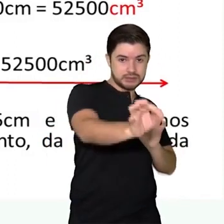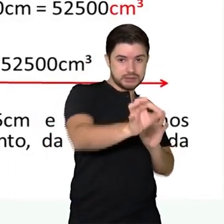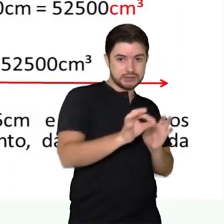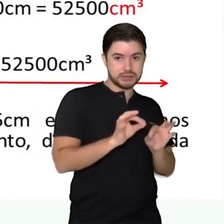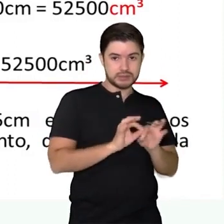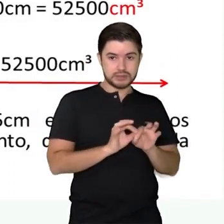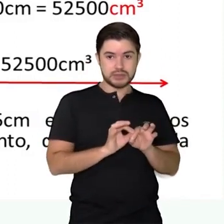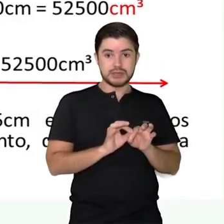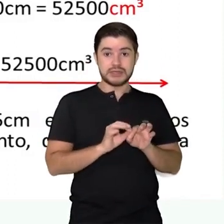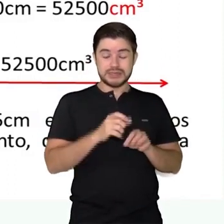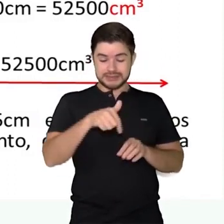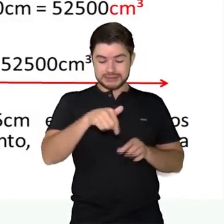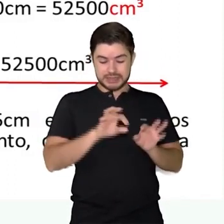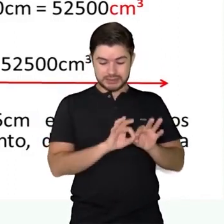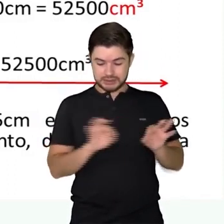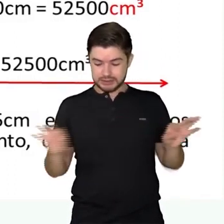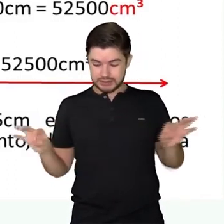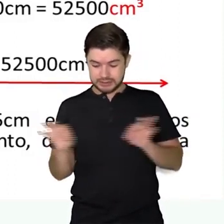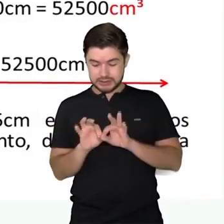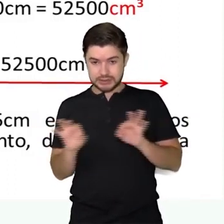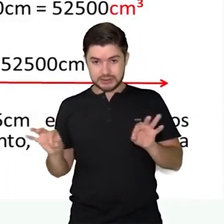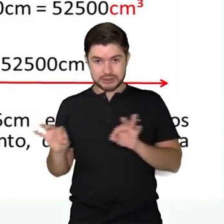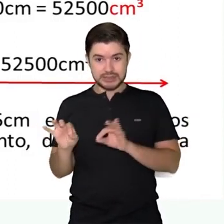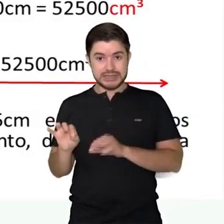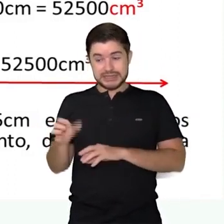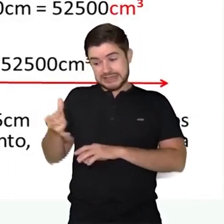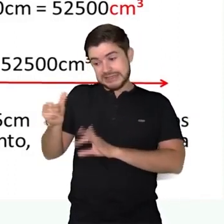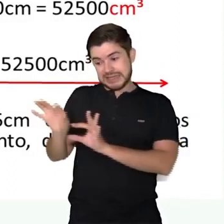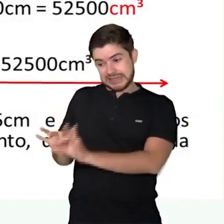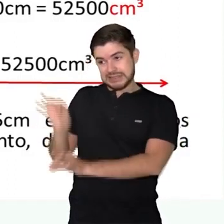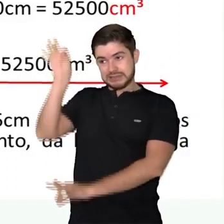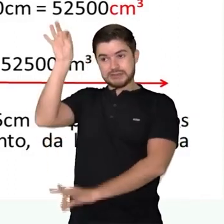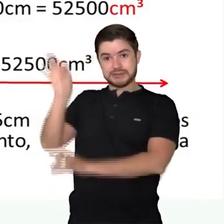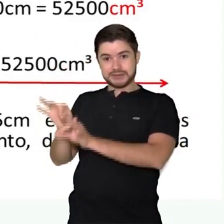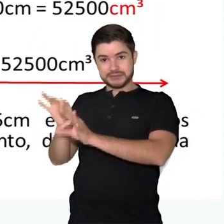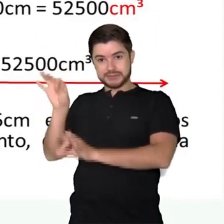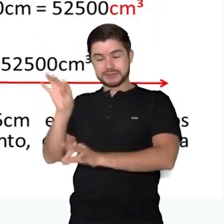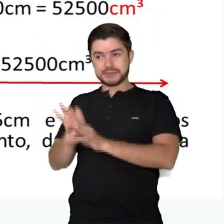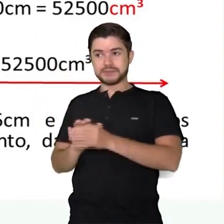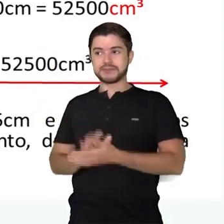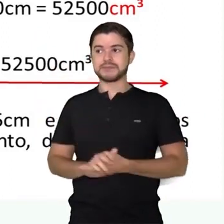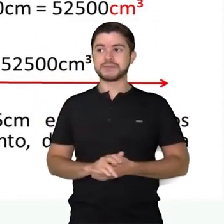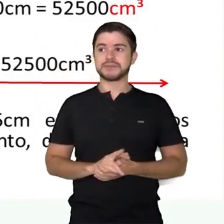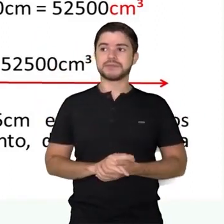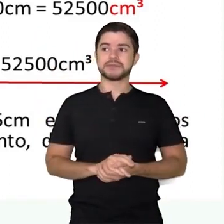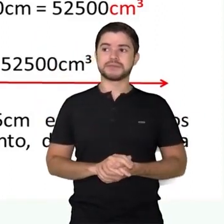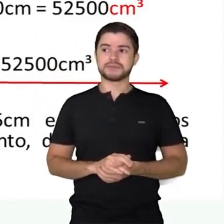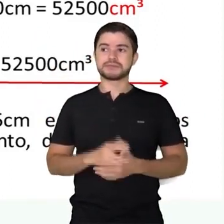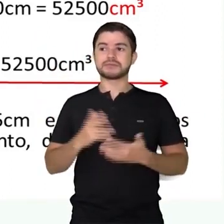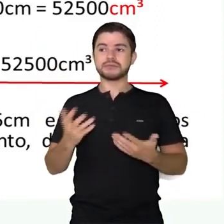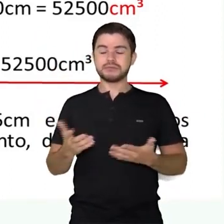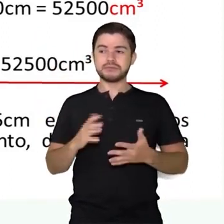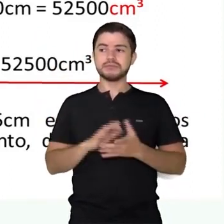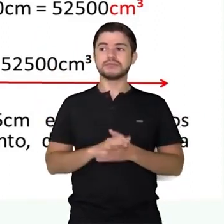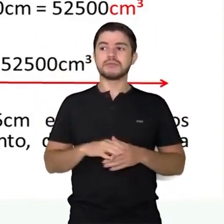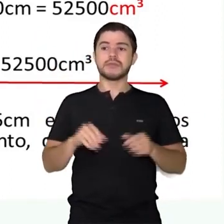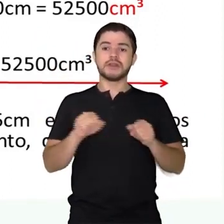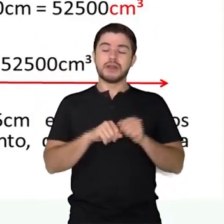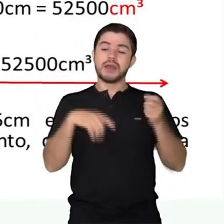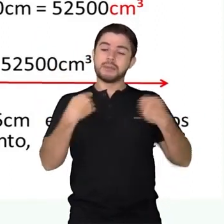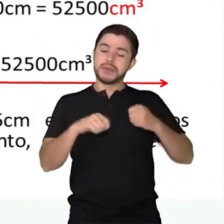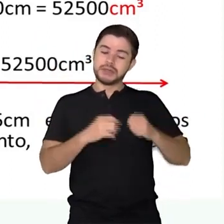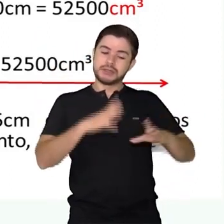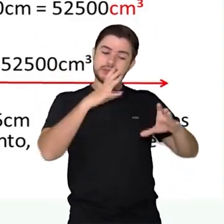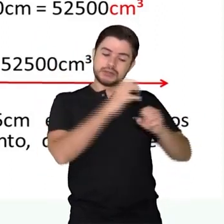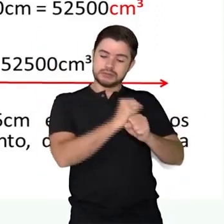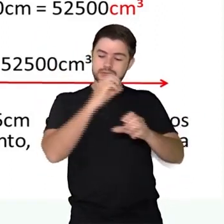7 cubinhos na largura e 6 cubinhos na altura. Novamente, ao fazer o produto, a